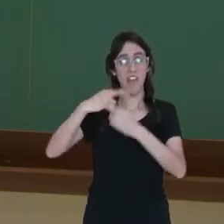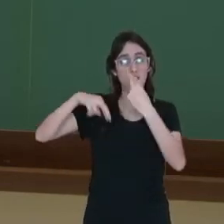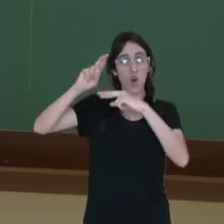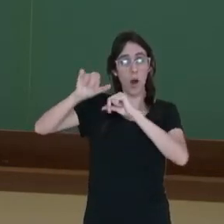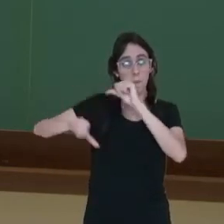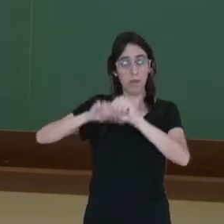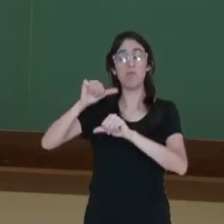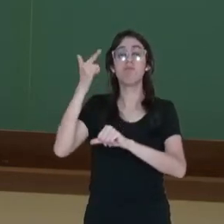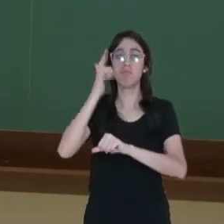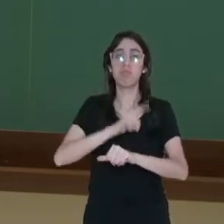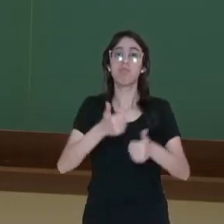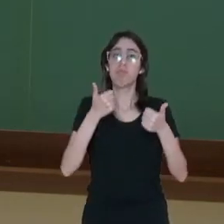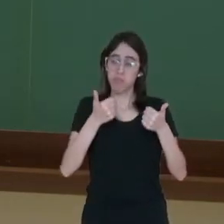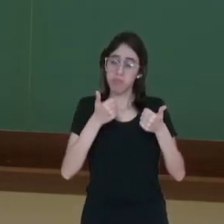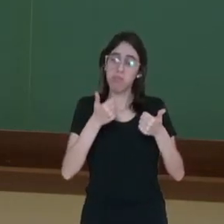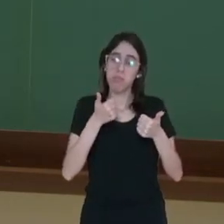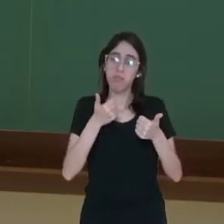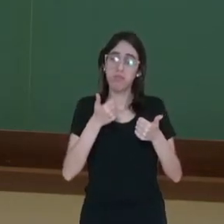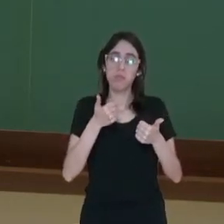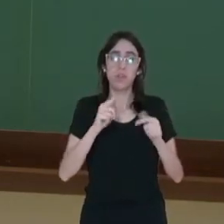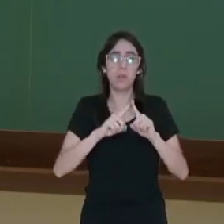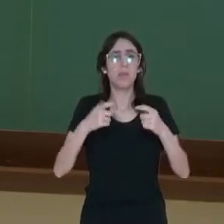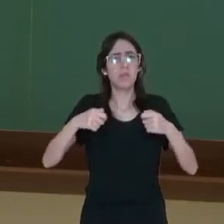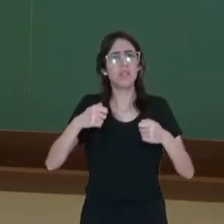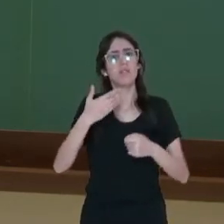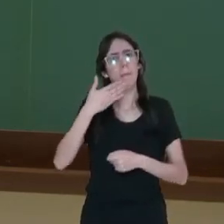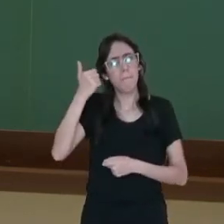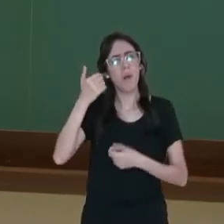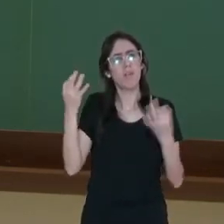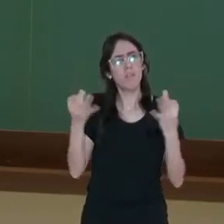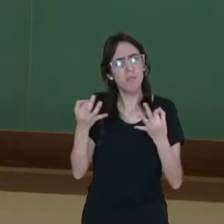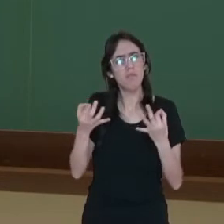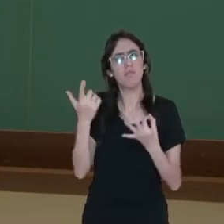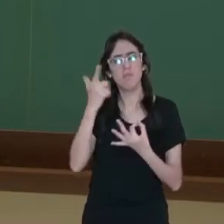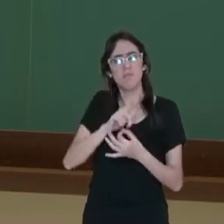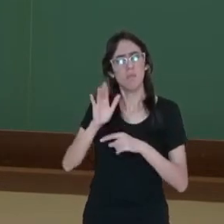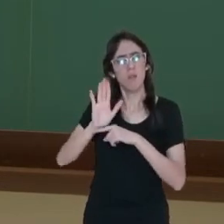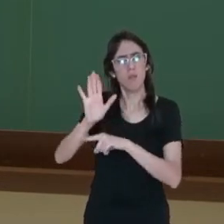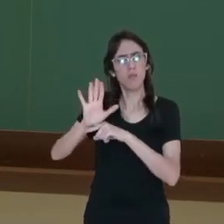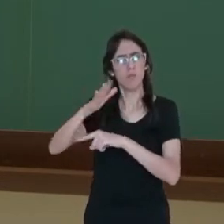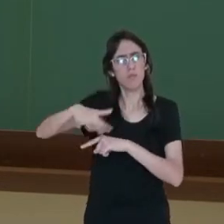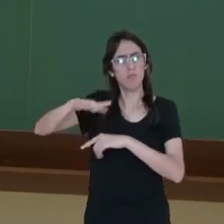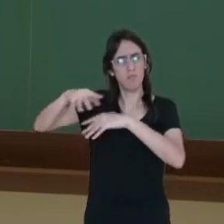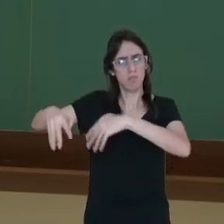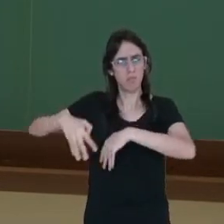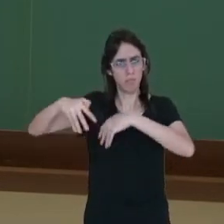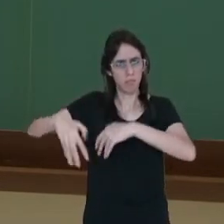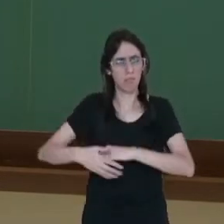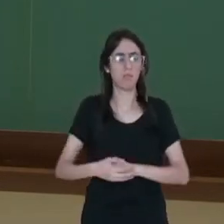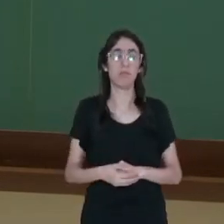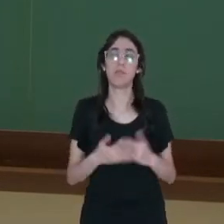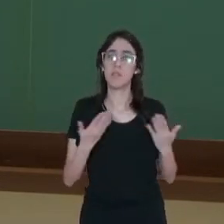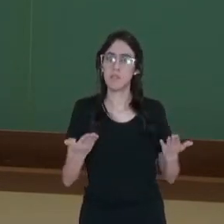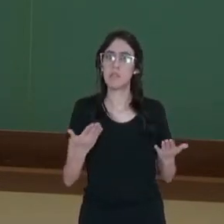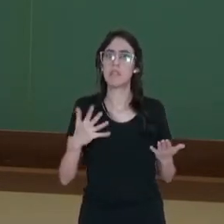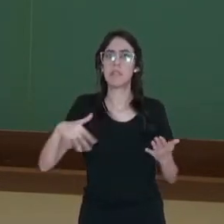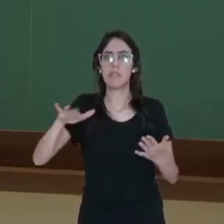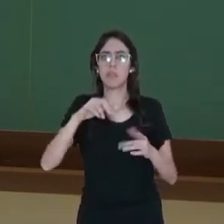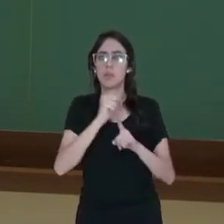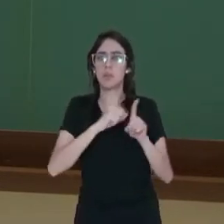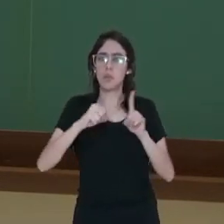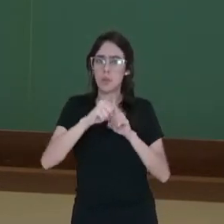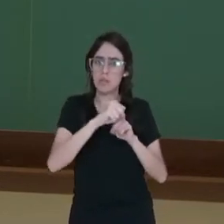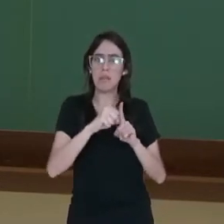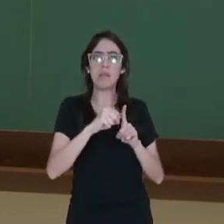pedia uma maior efetividade dela, uma maior aplicação dela. Então, uma grande pressão social, pressão